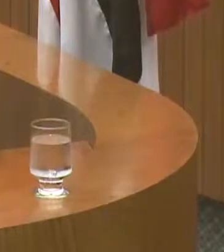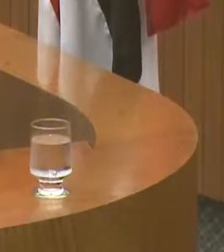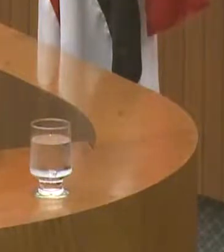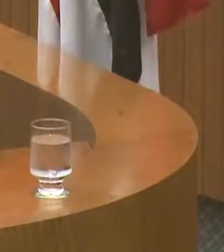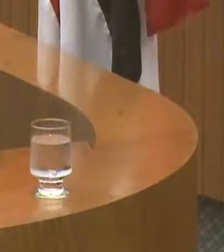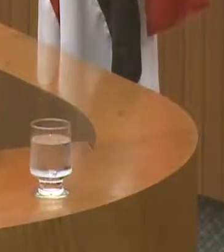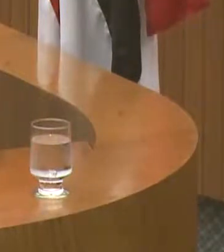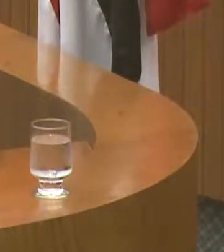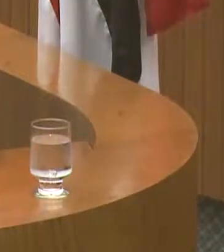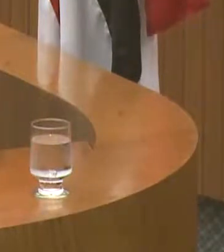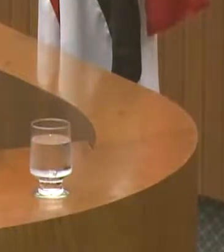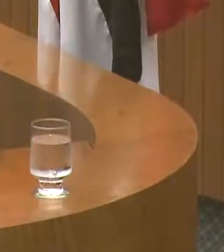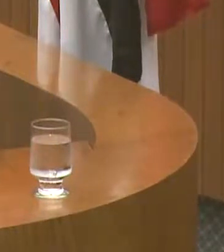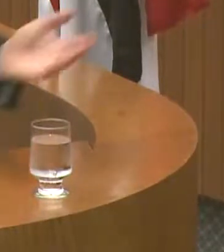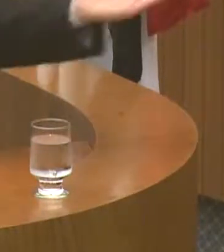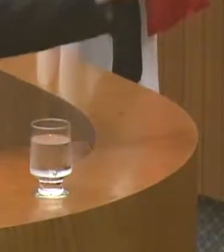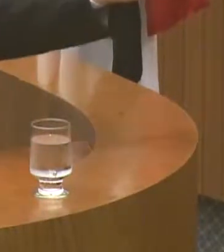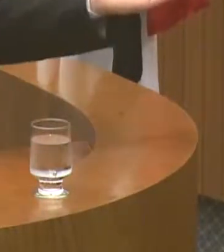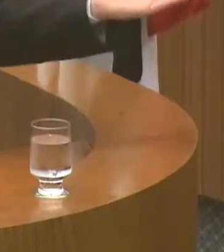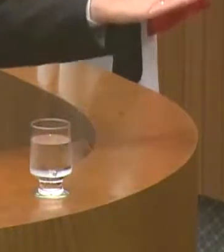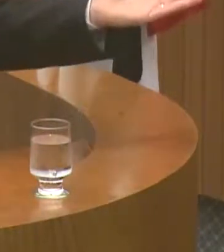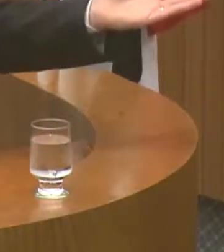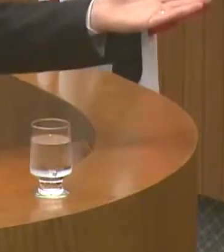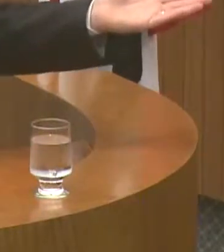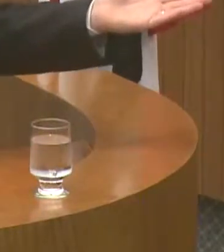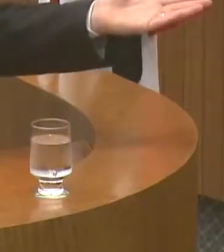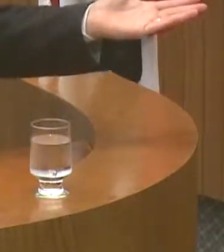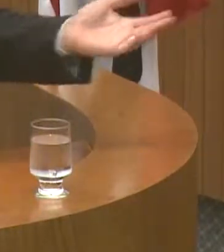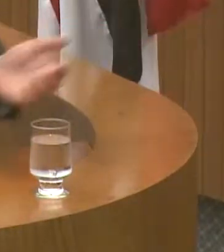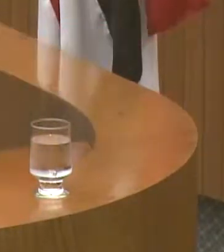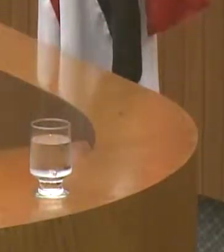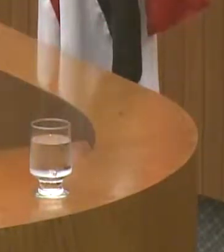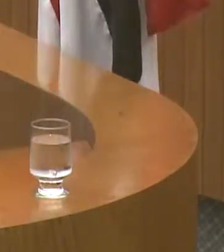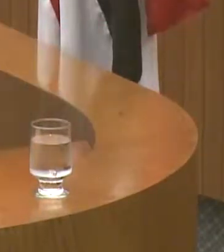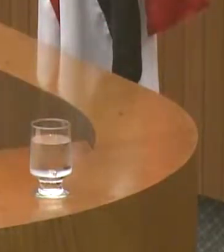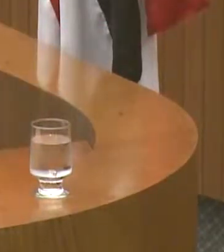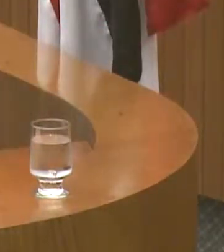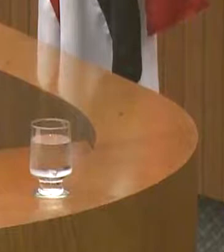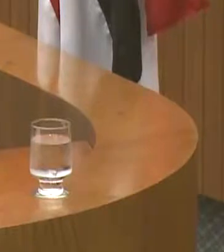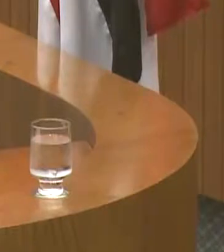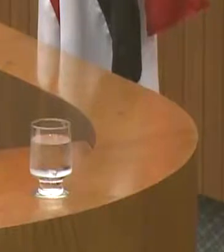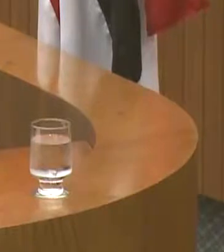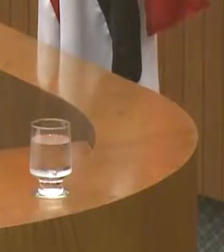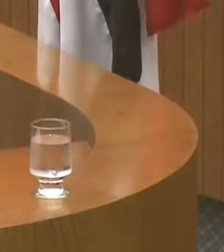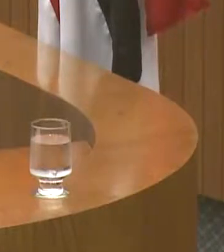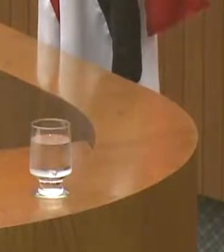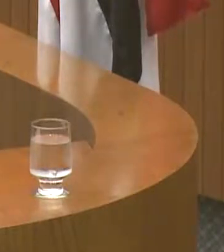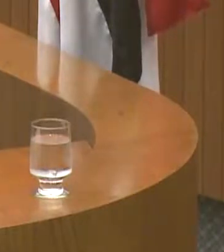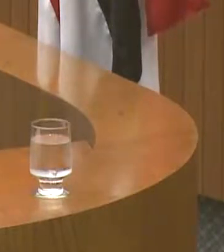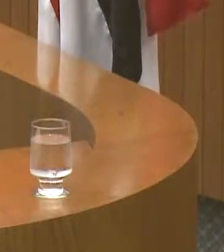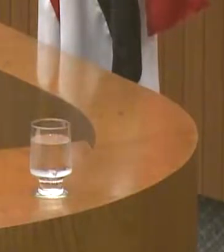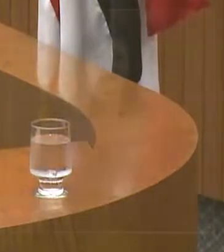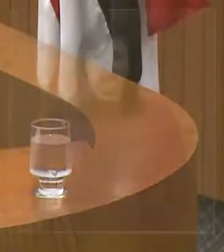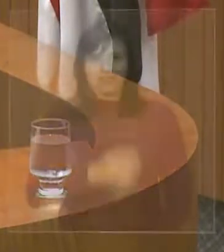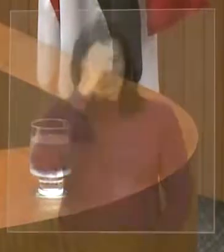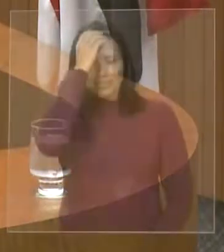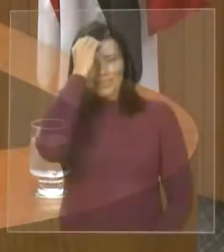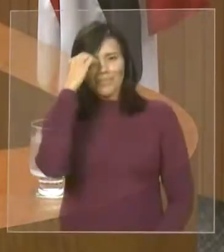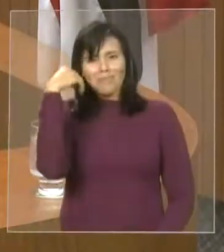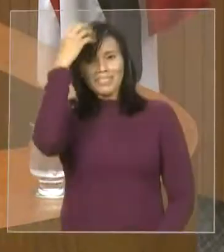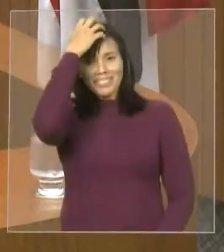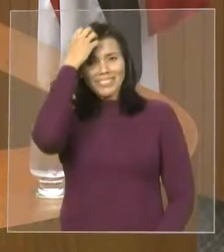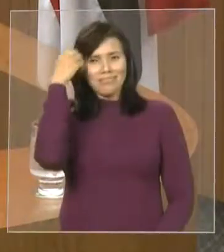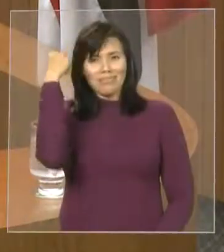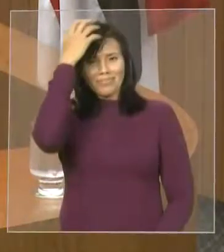100 milhões para endividar o Estado. Então, de que adiantou nós aprovarmos a renegociação do BNDES? É para ele pagar empréstimo para aumentar a cobrança